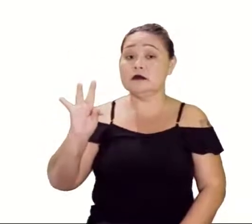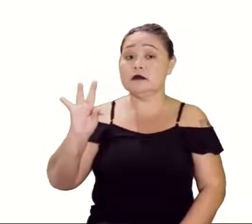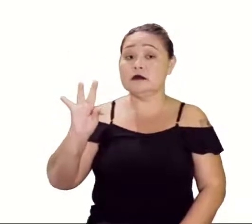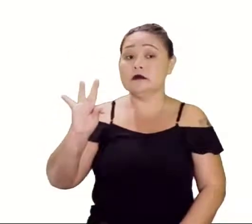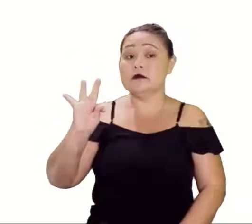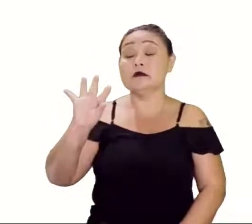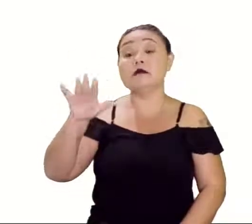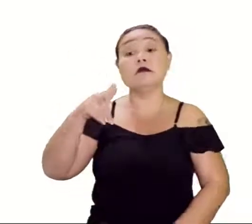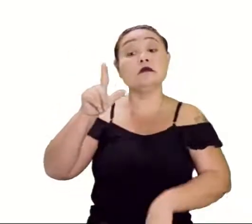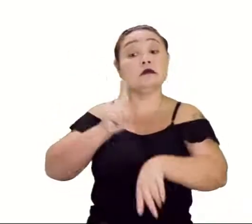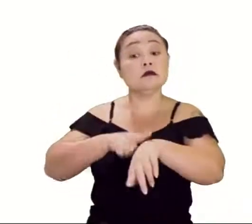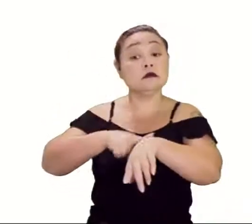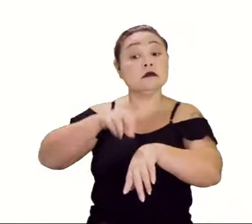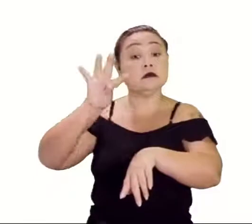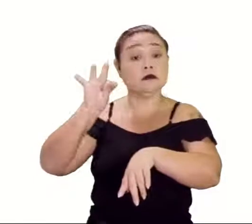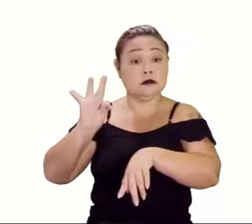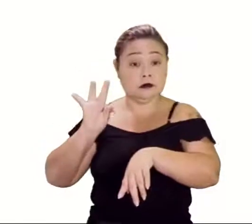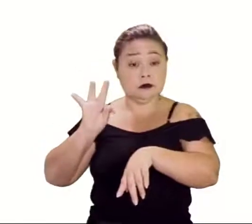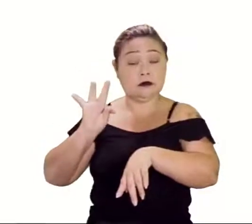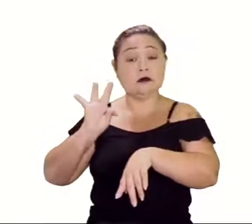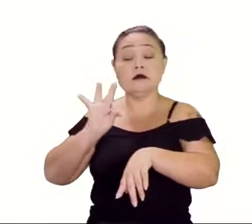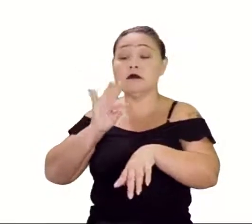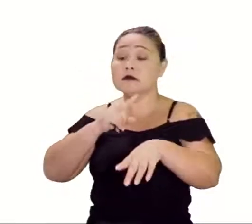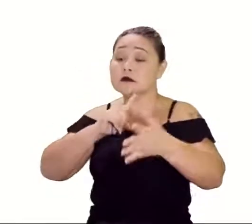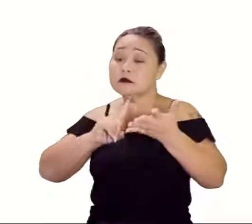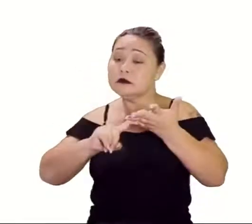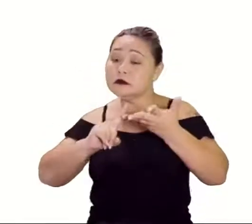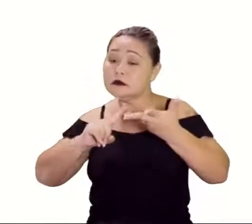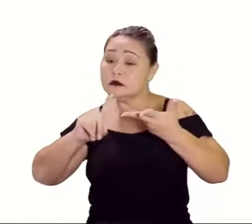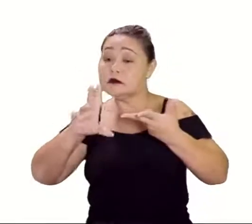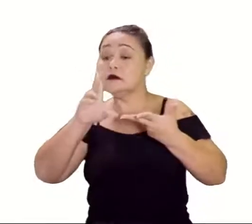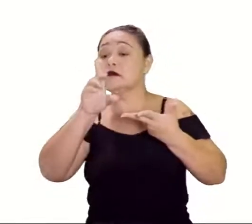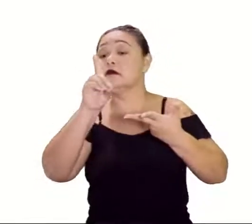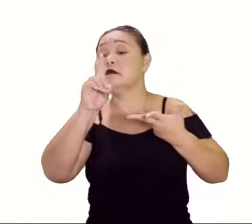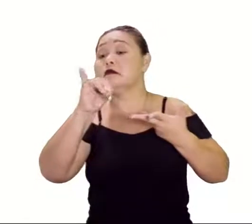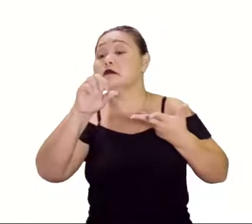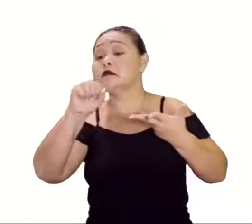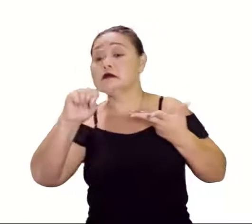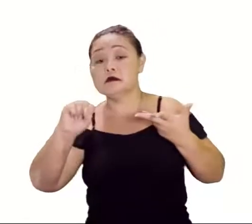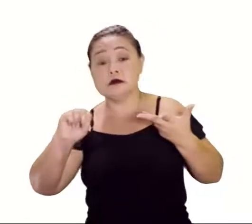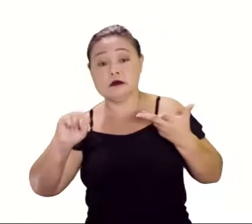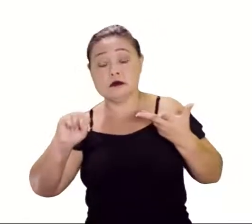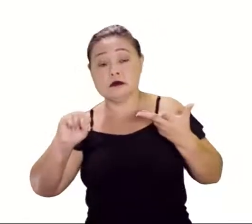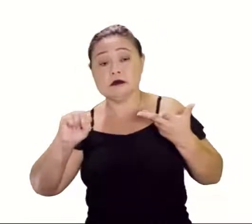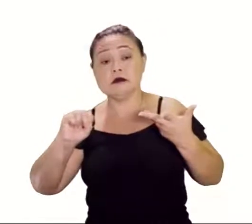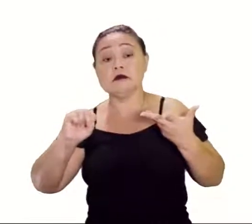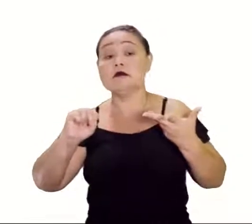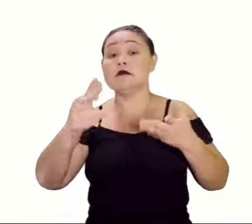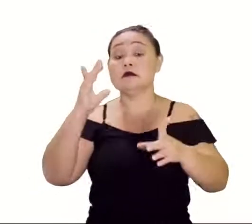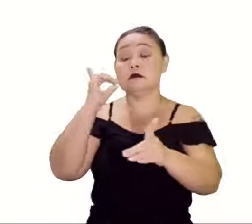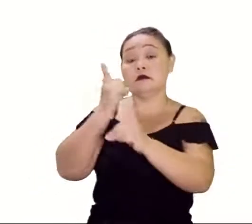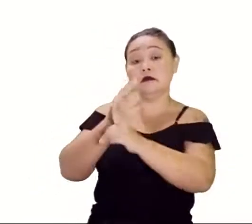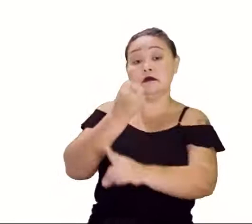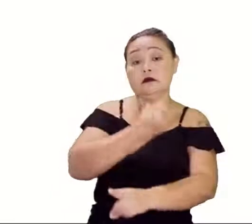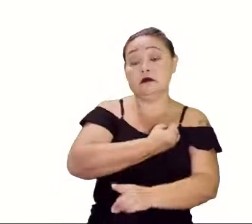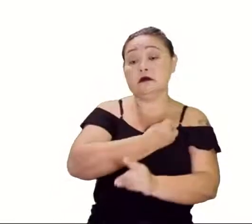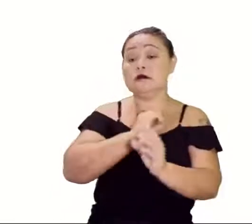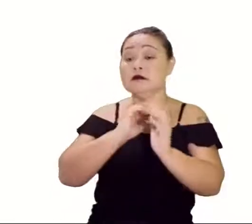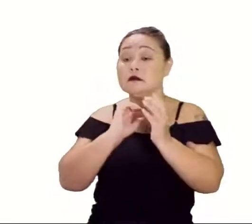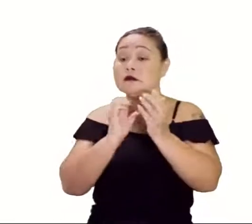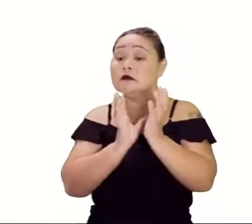0,2t, em que t é o tempo decorrido em dias. Determine o